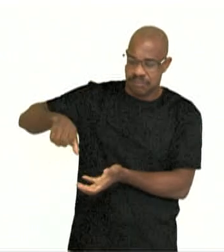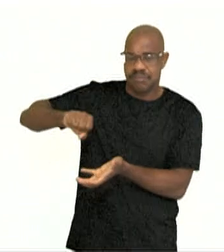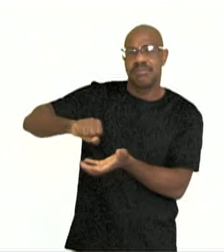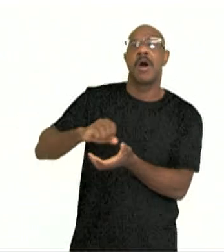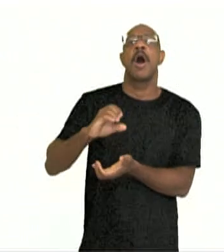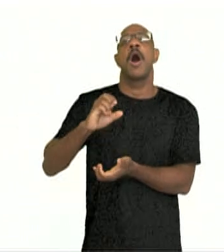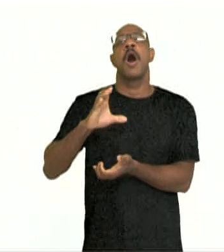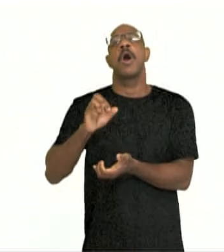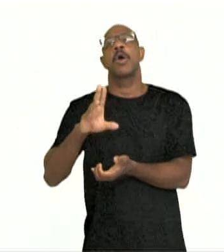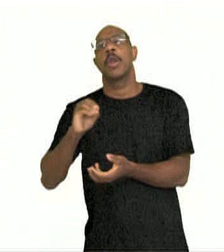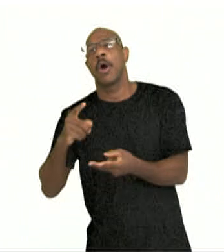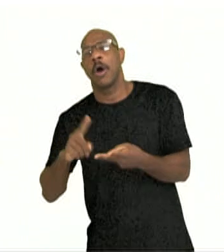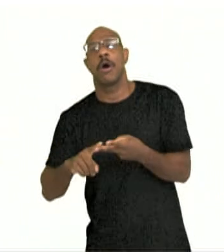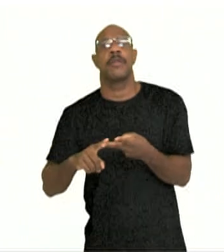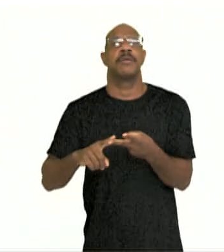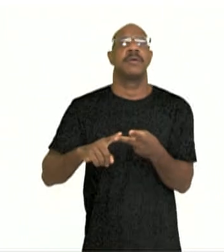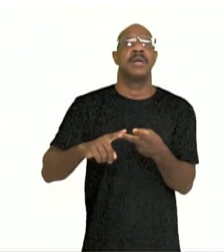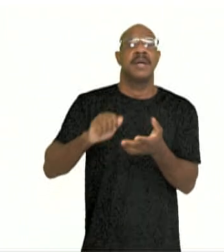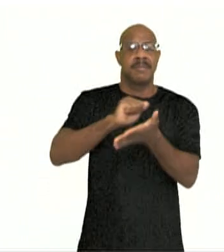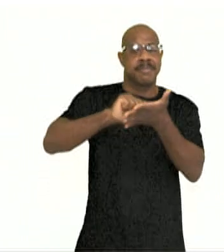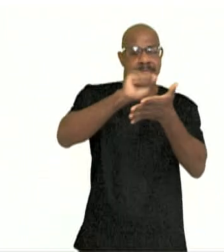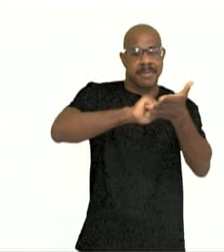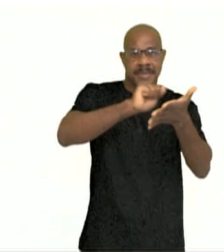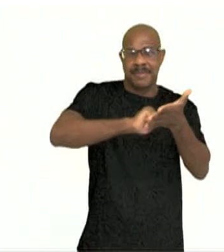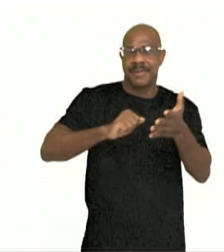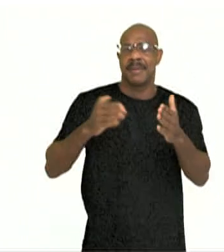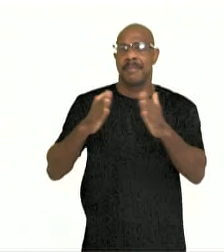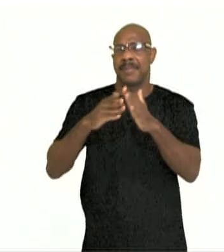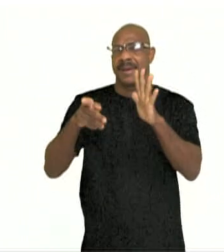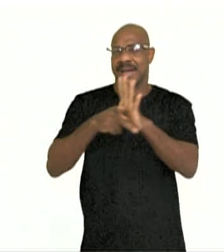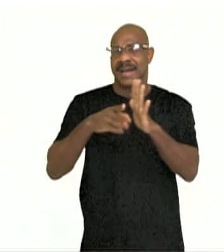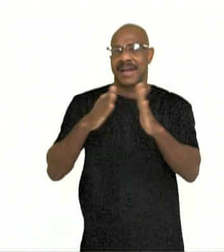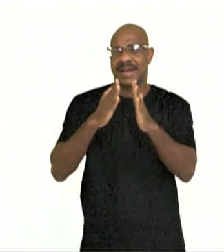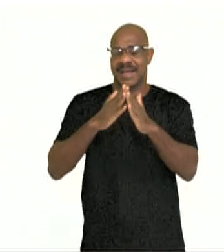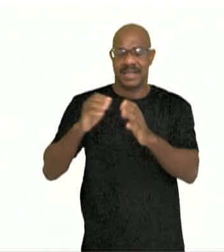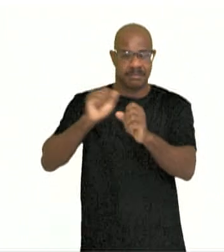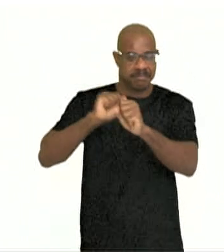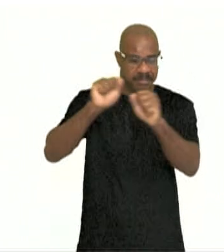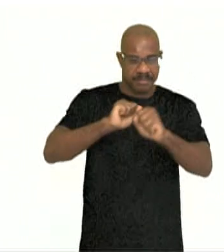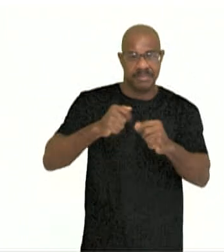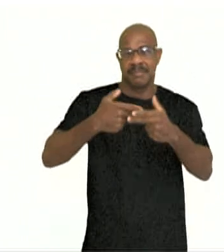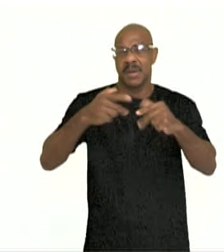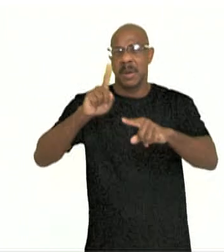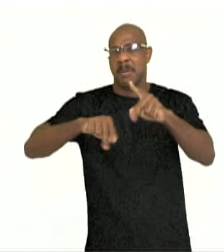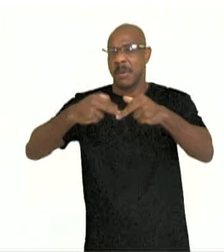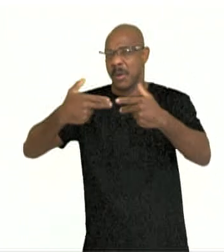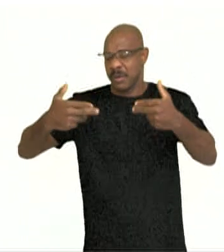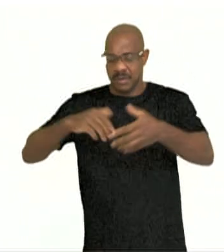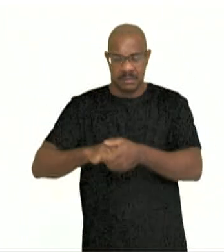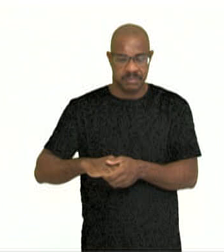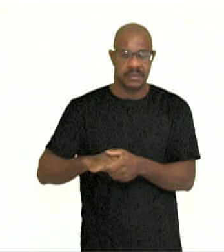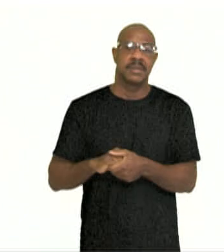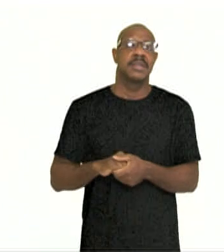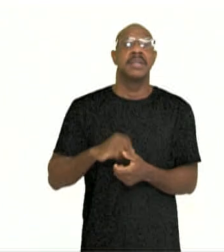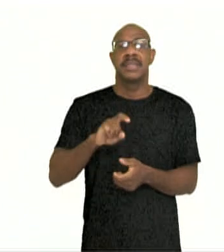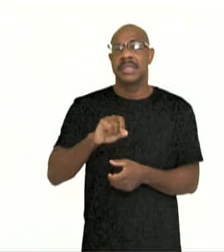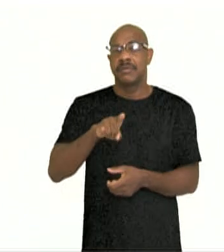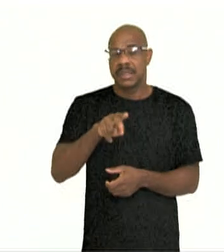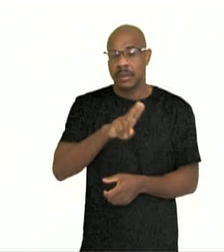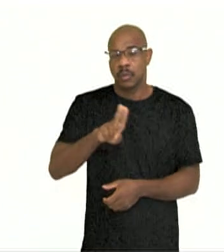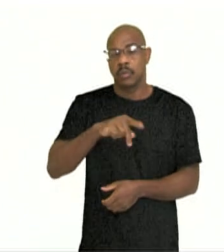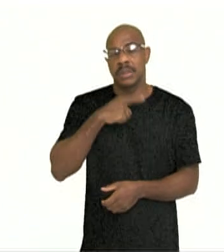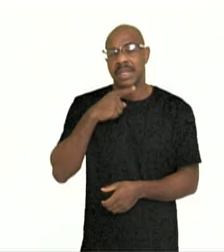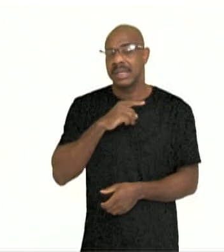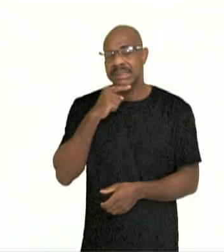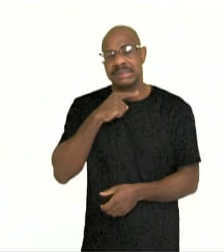uma toxicidade ou média, às vezes uma ou outra, uma toxicidade até alta. Então, se nós não